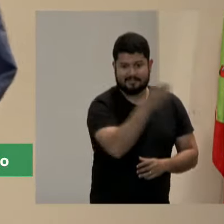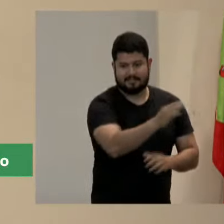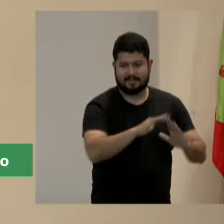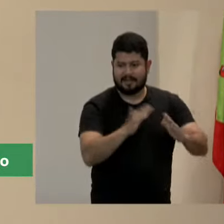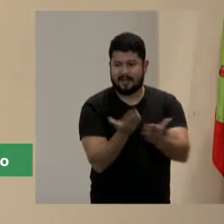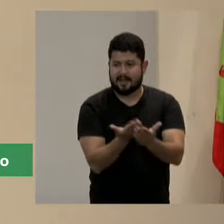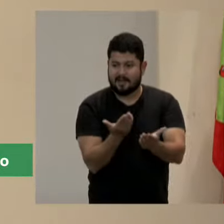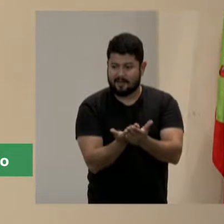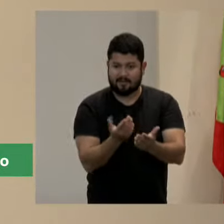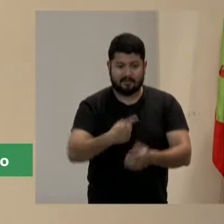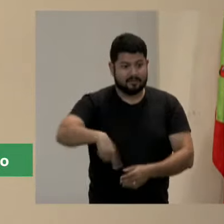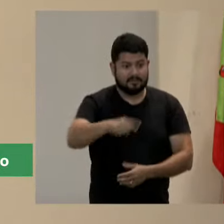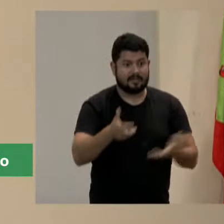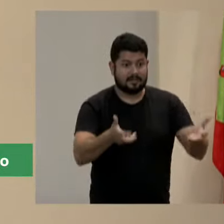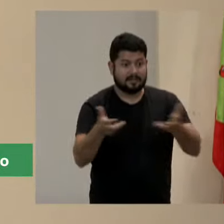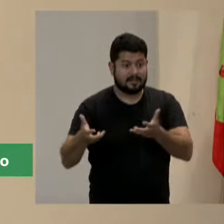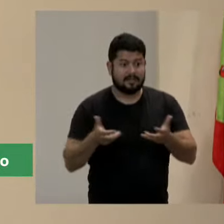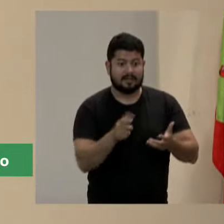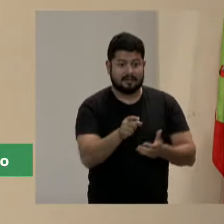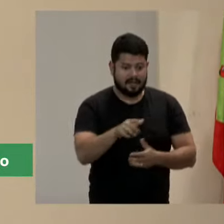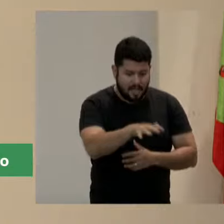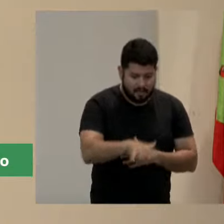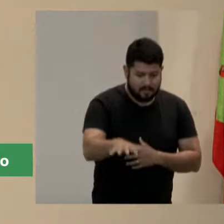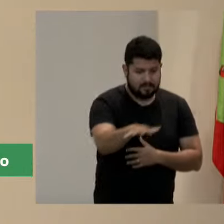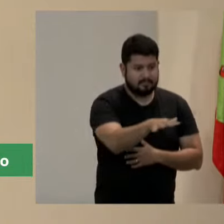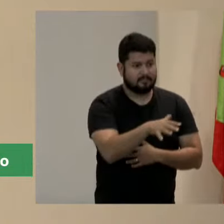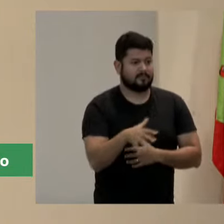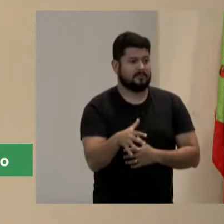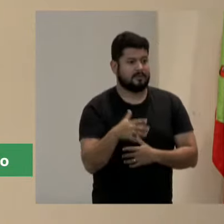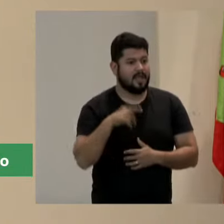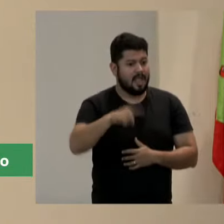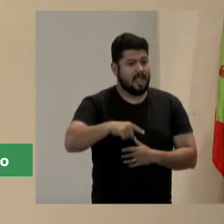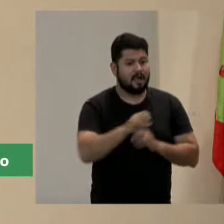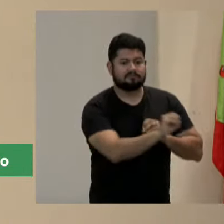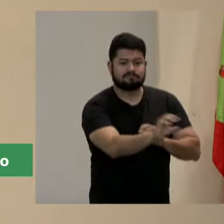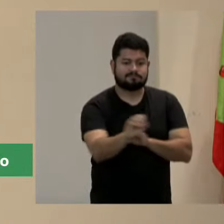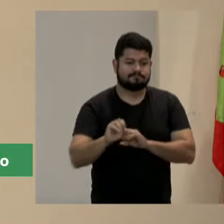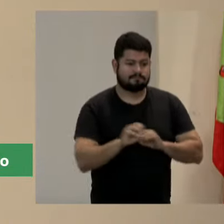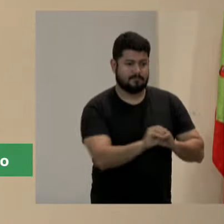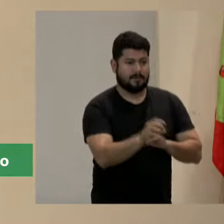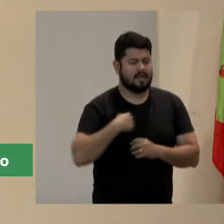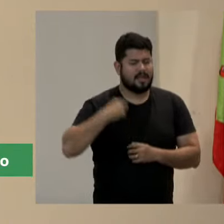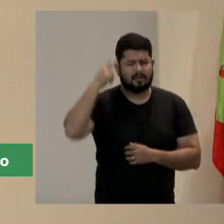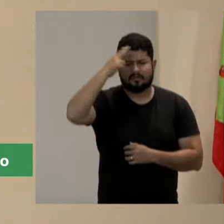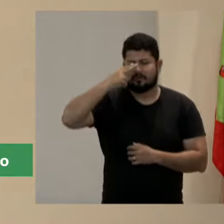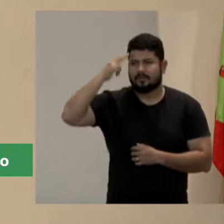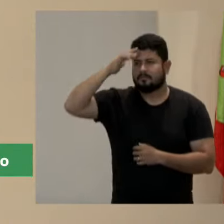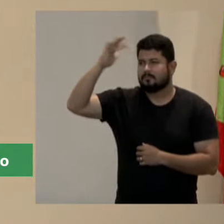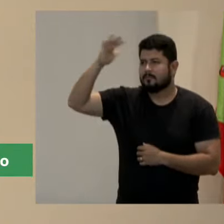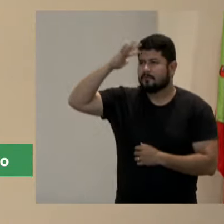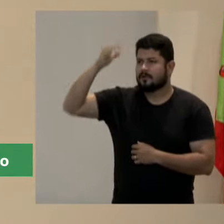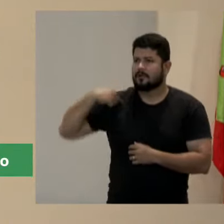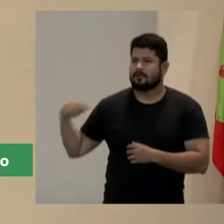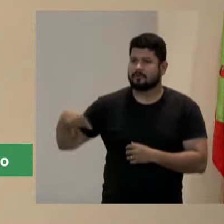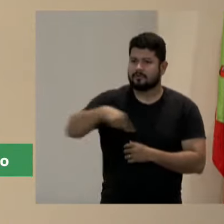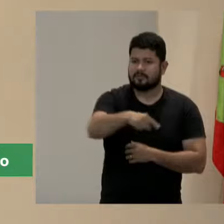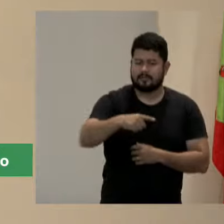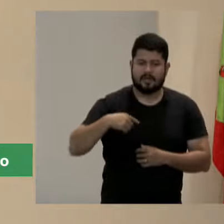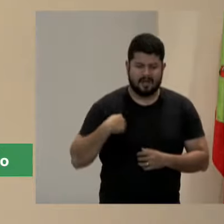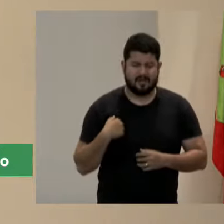É isso que nós queremos, é o espaço que nós queremos, é o espaço educacional. Eu sonhava que um dia eu seria